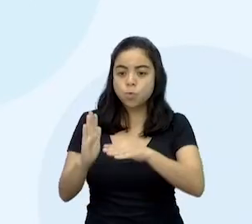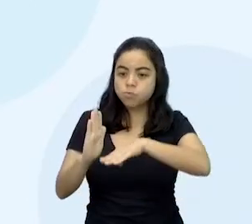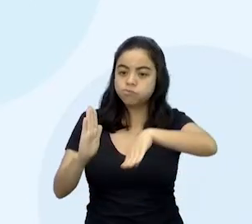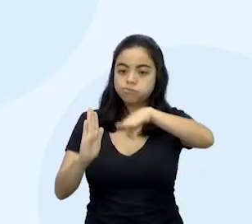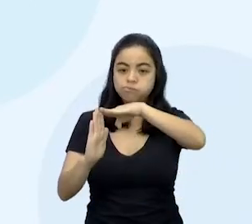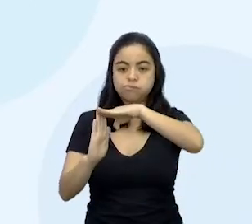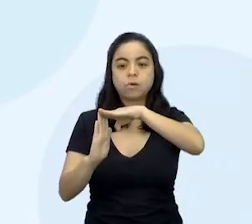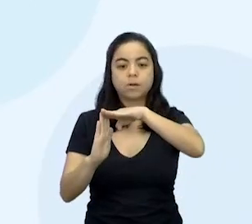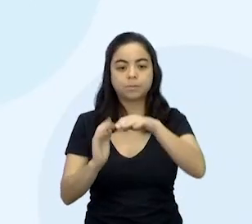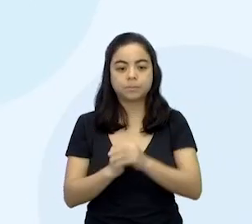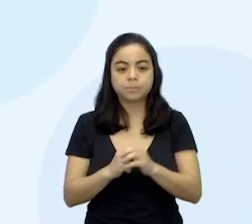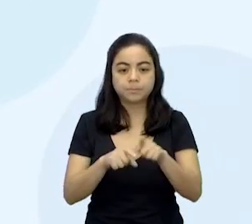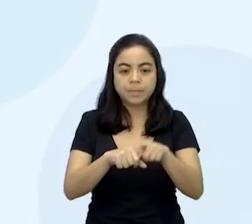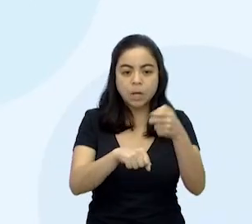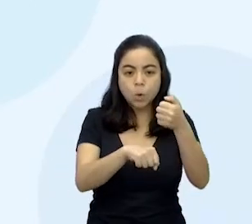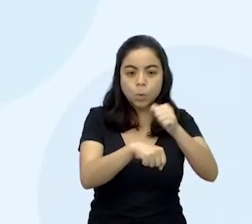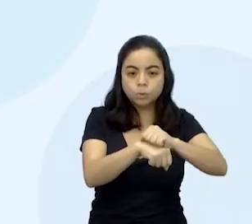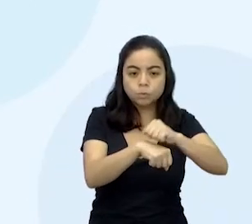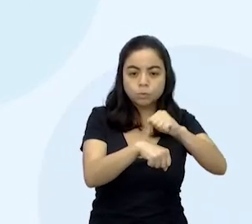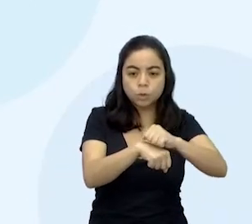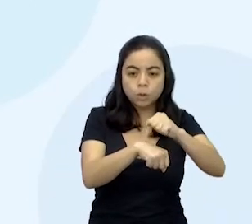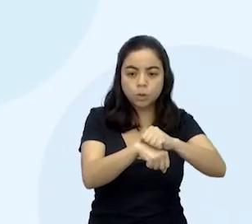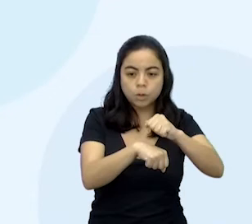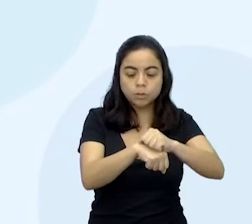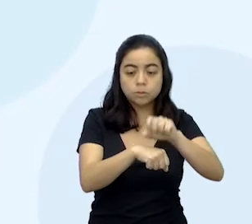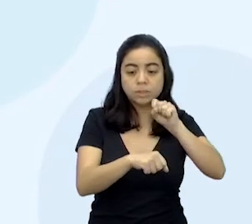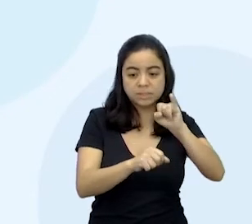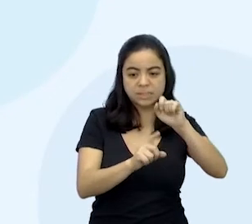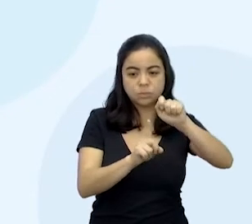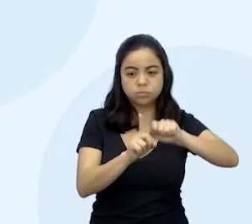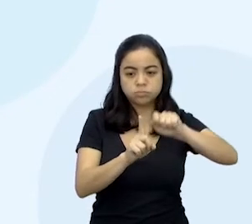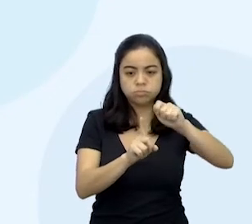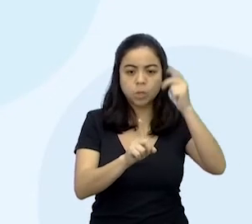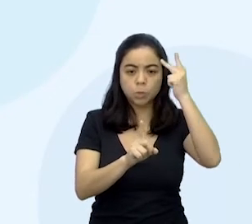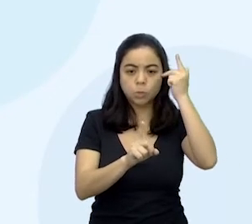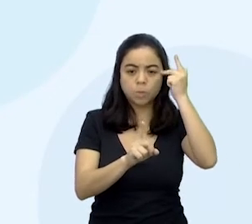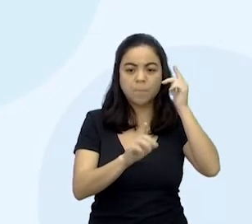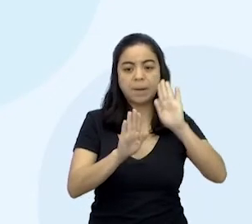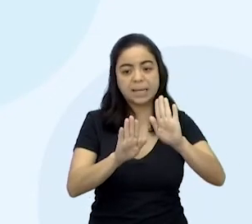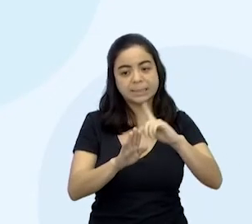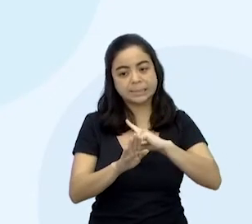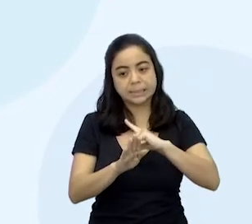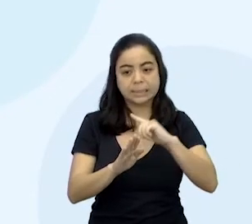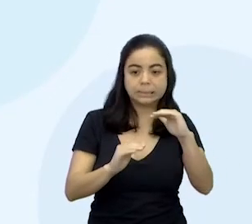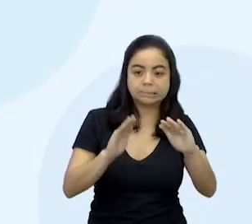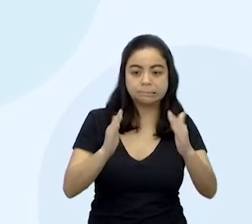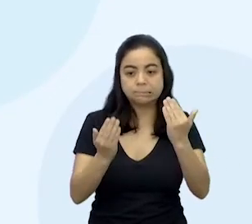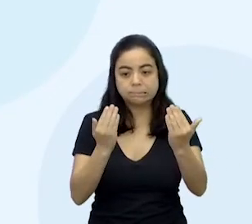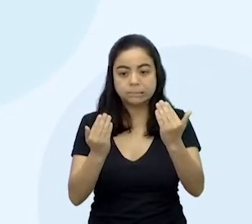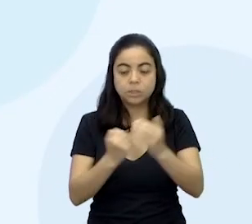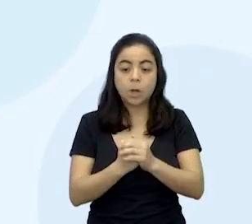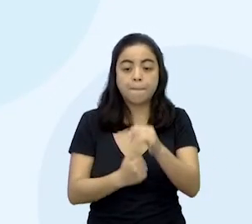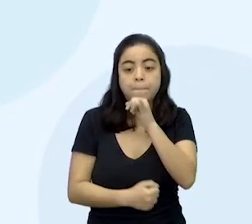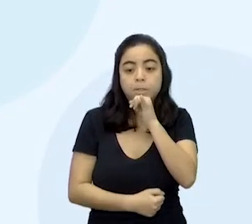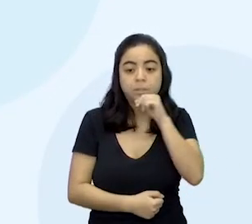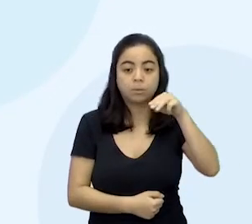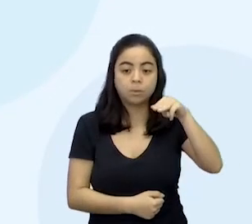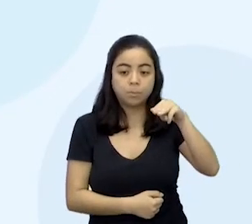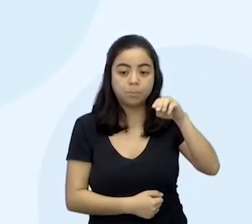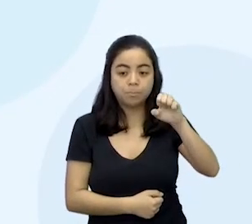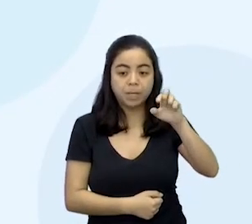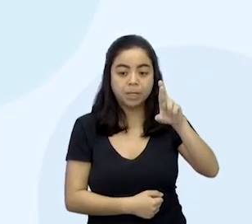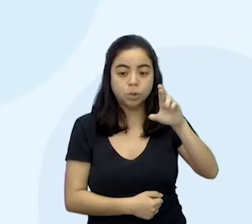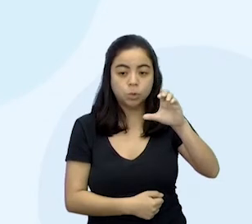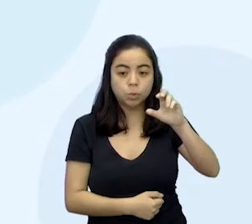altos, tá? São sólidos na temperatura ambiente, mas tem exceções. Então, a gente já ouviu falar do mercúrio, que é o único metal